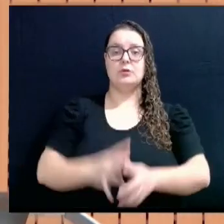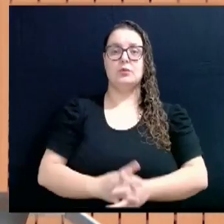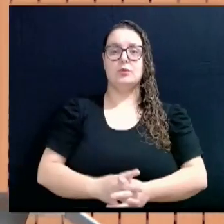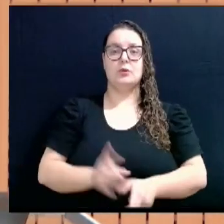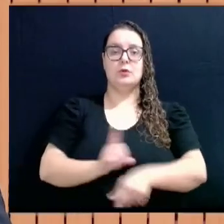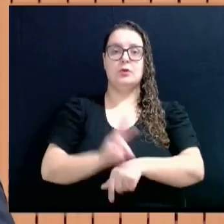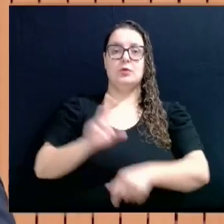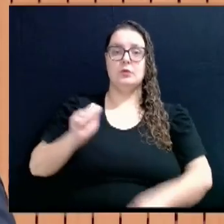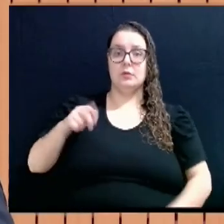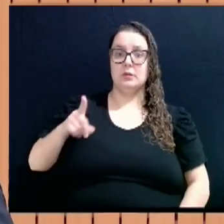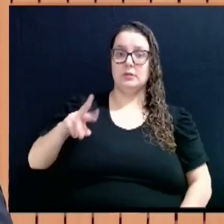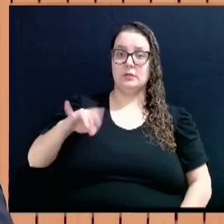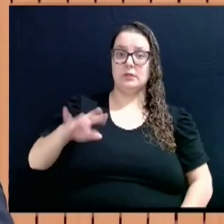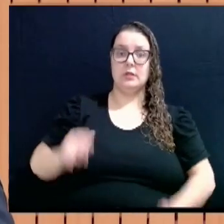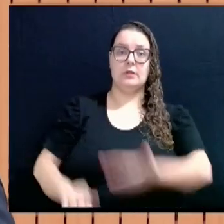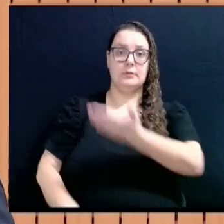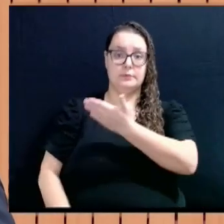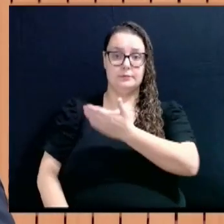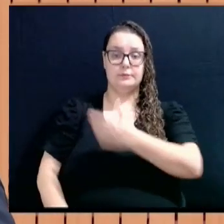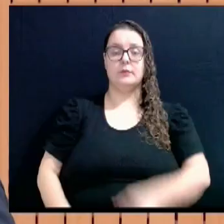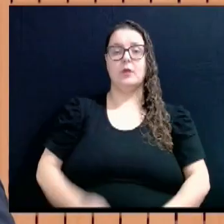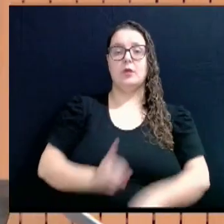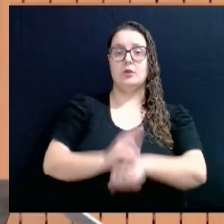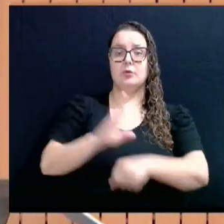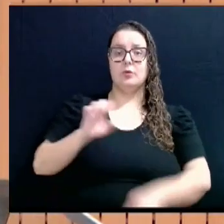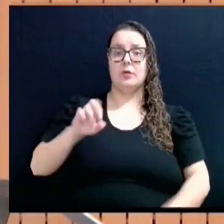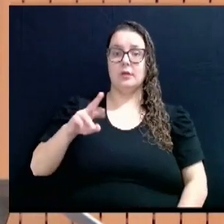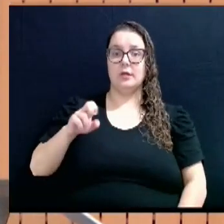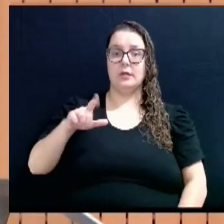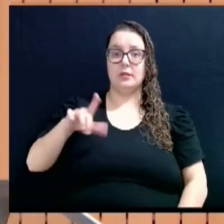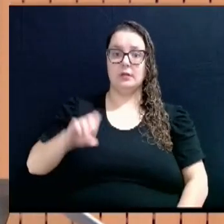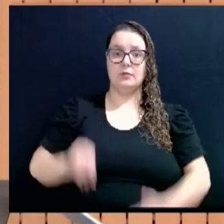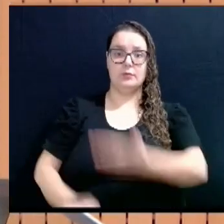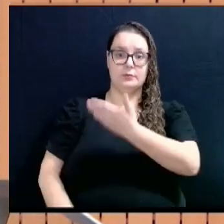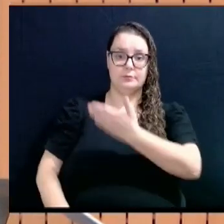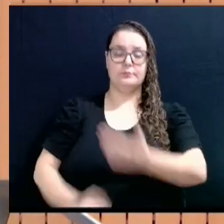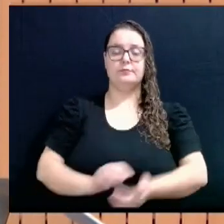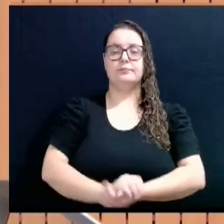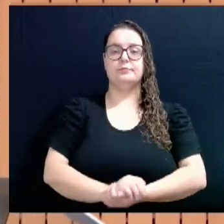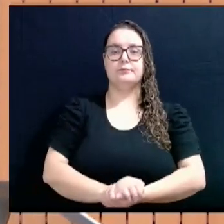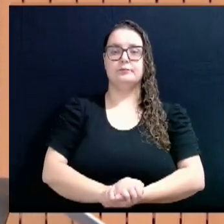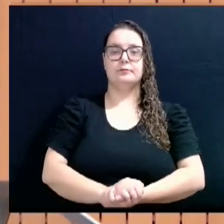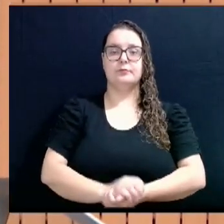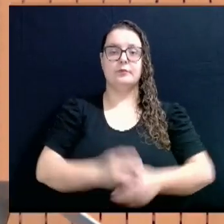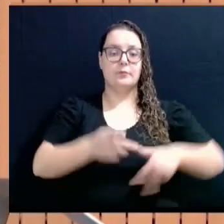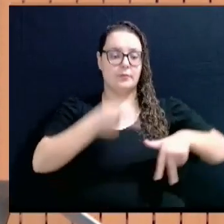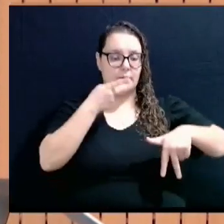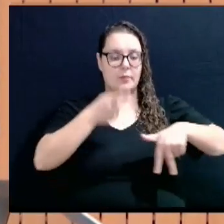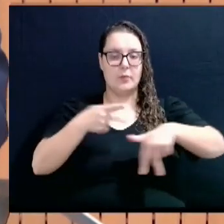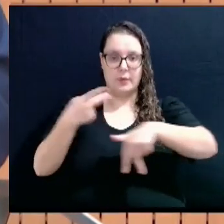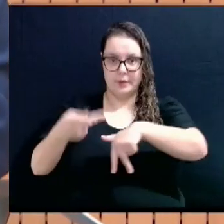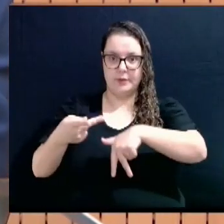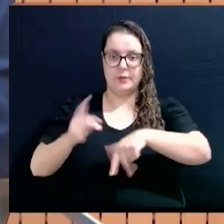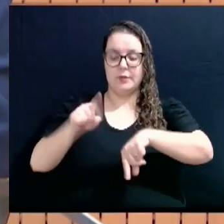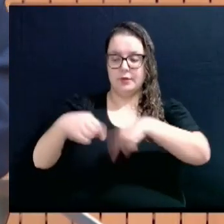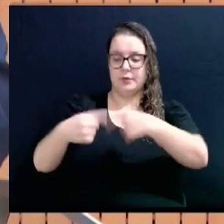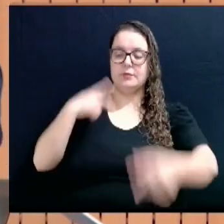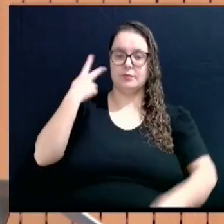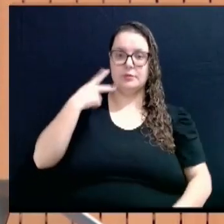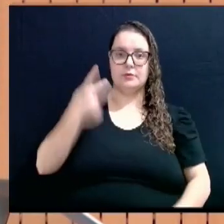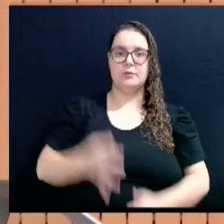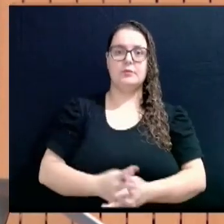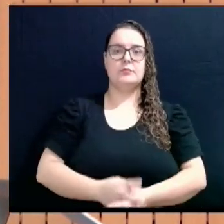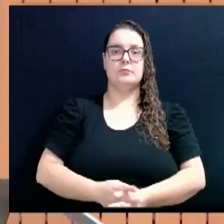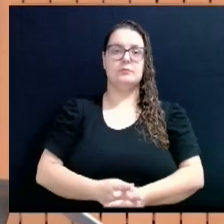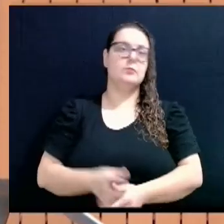Medeiros Natal e o doutor Heraldo José Barraca. Falar aqui dos meus homenageados e dos demais vereadores não é nada fácil,